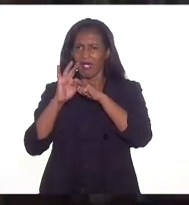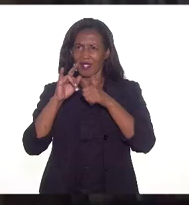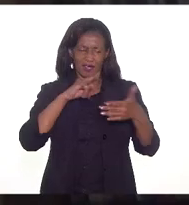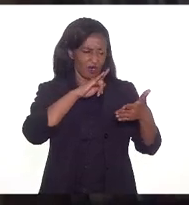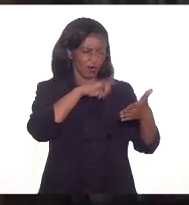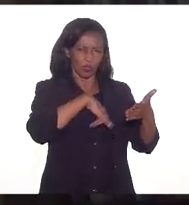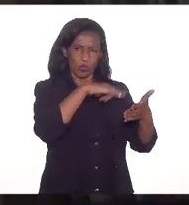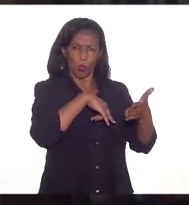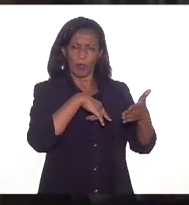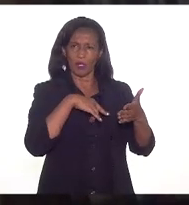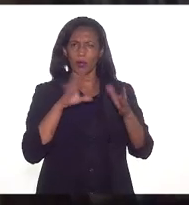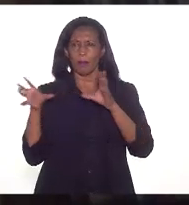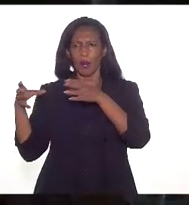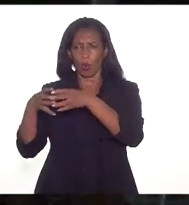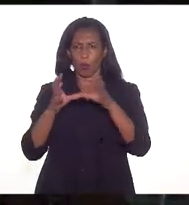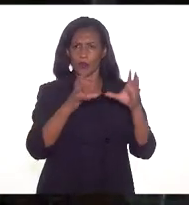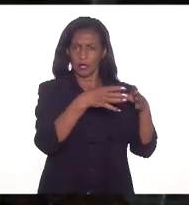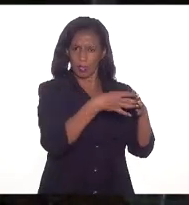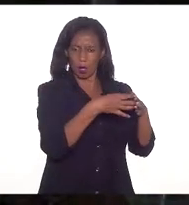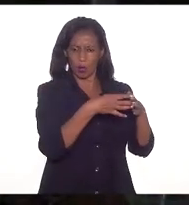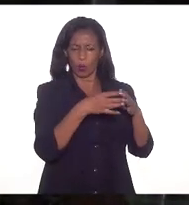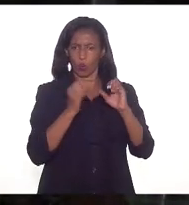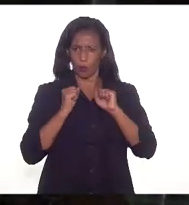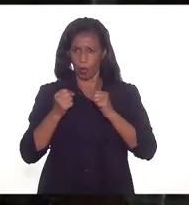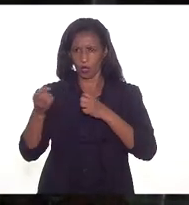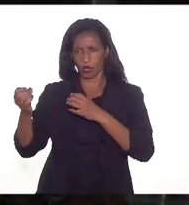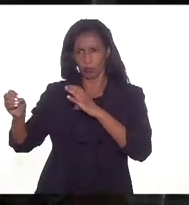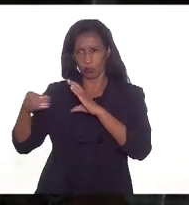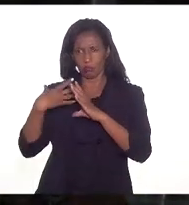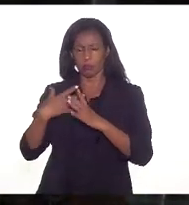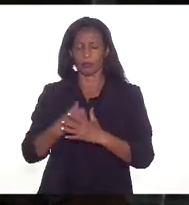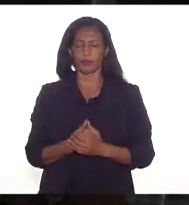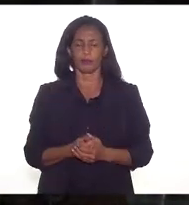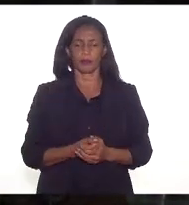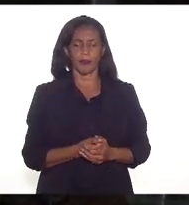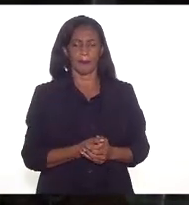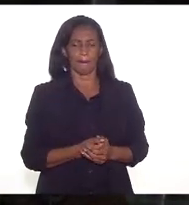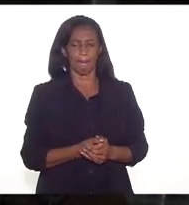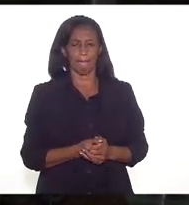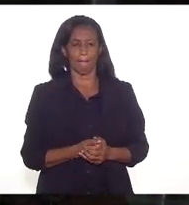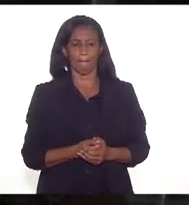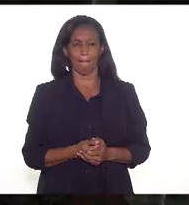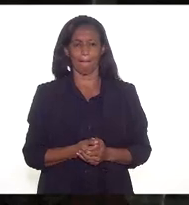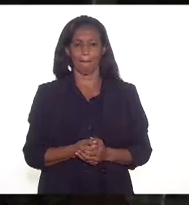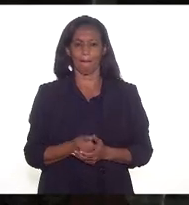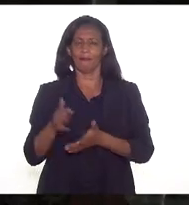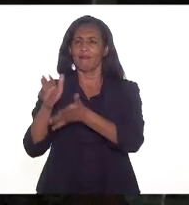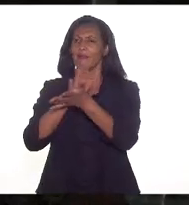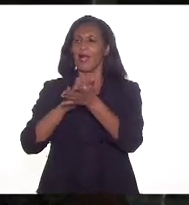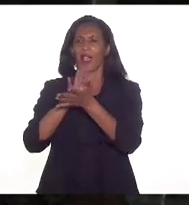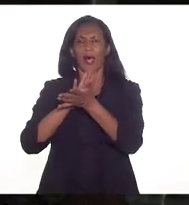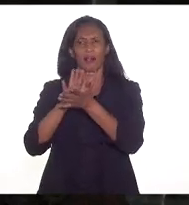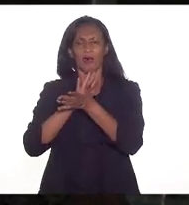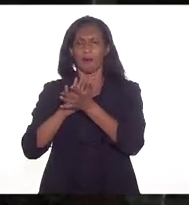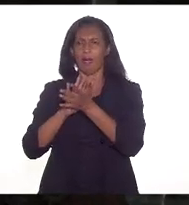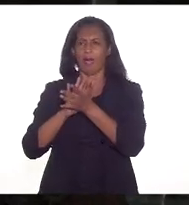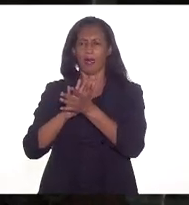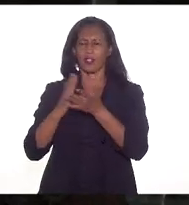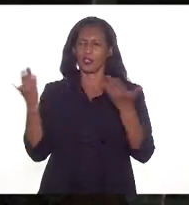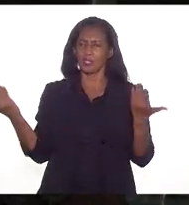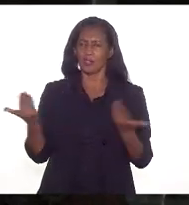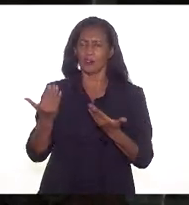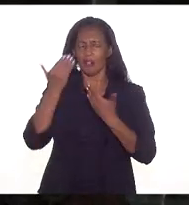a comissão. Posso sim, deputado. Obrigado. Nada mais havendo a tratar, quero agradecer a presença de